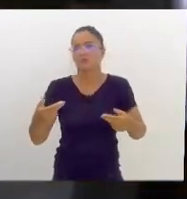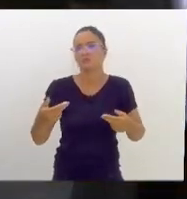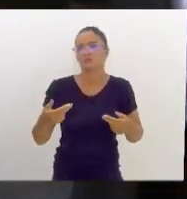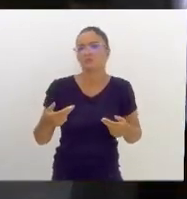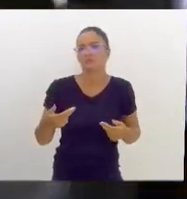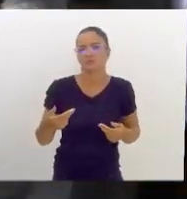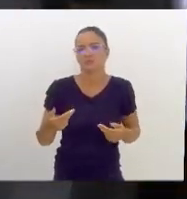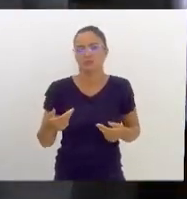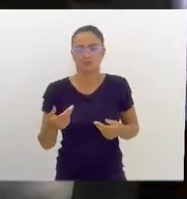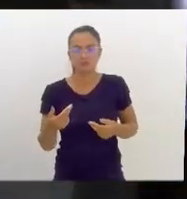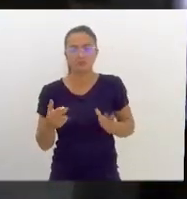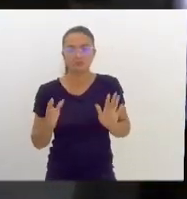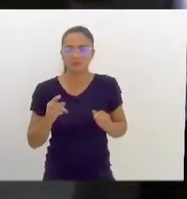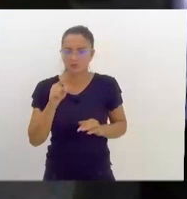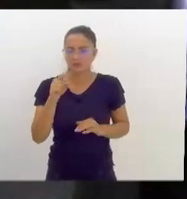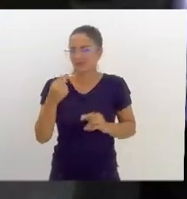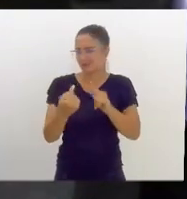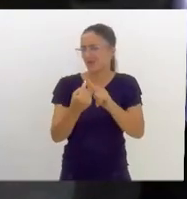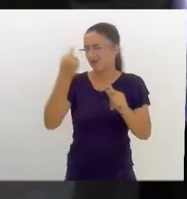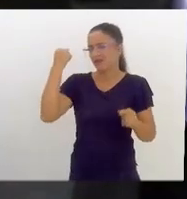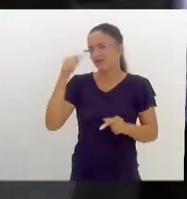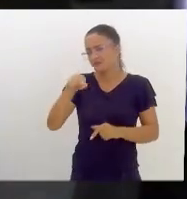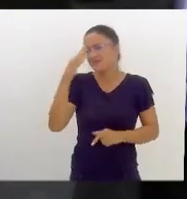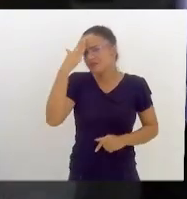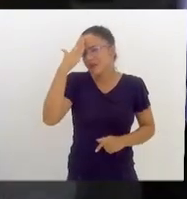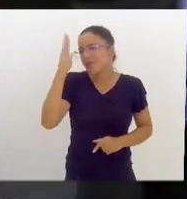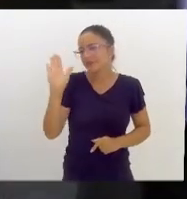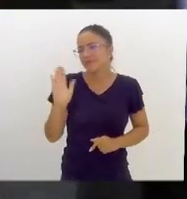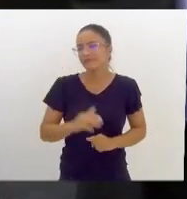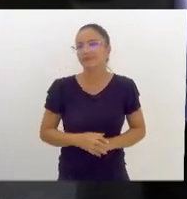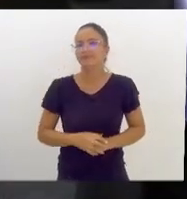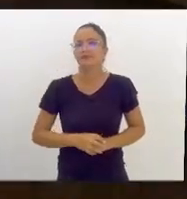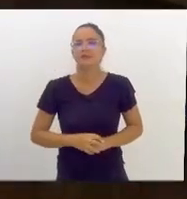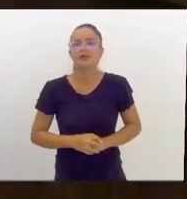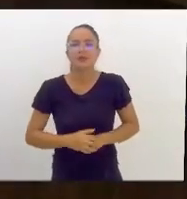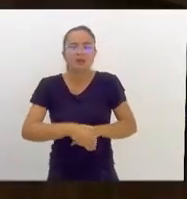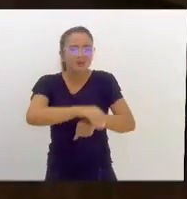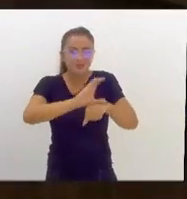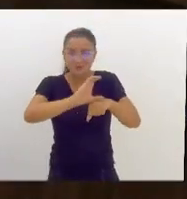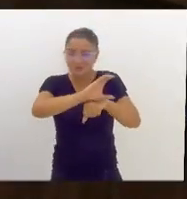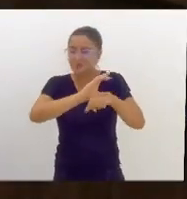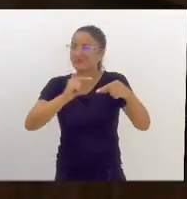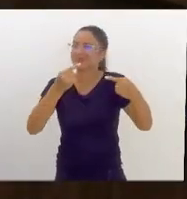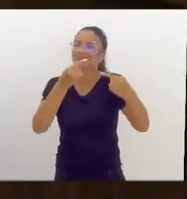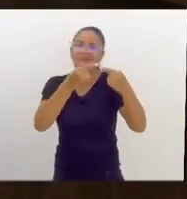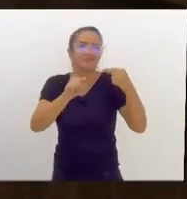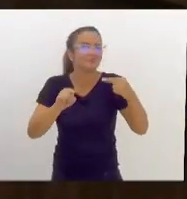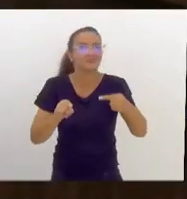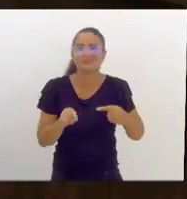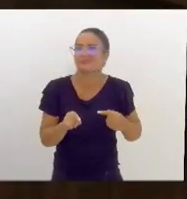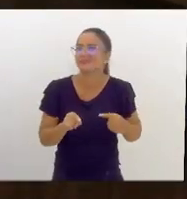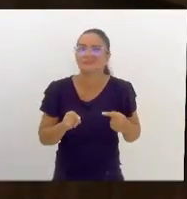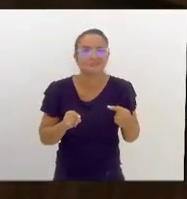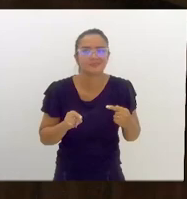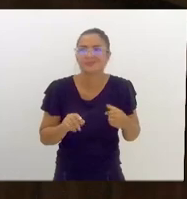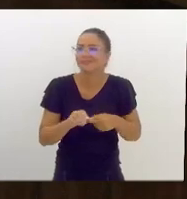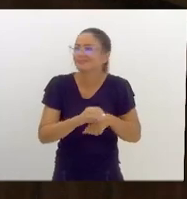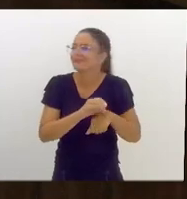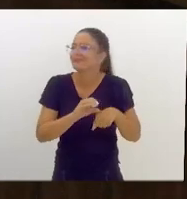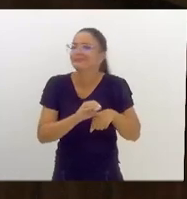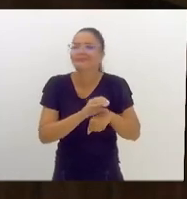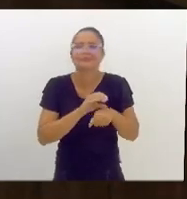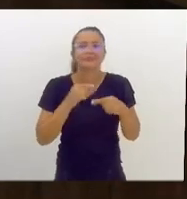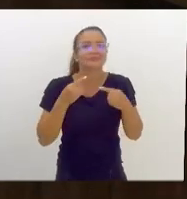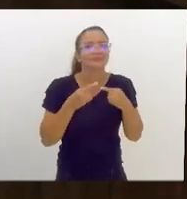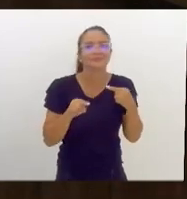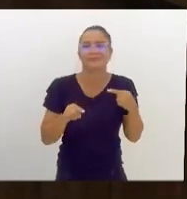outra alusão, mas já foi, lá atrás, ele é inconstitucional de cabo a rabo. E se ele é inconstitucional, não tem nem